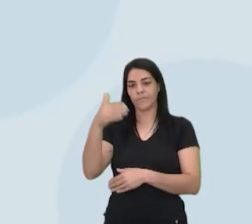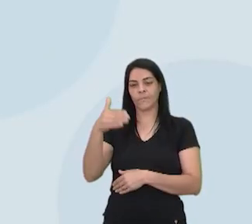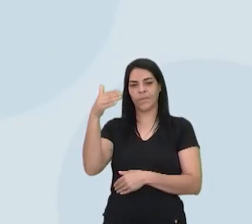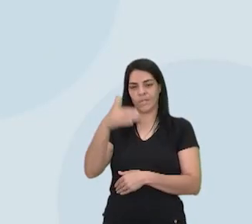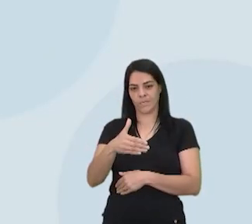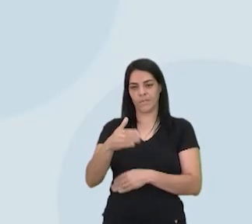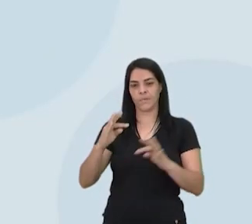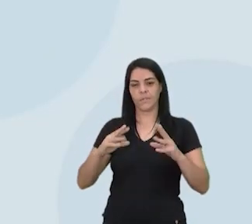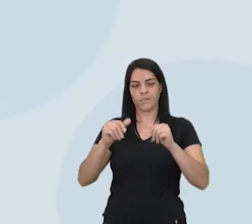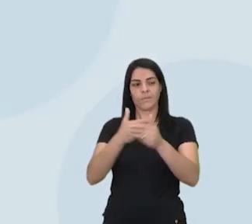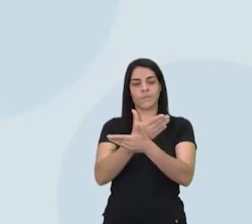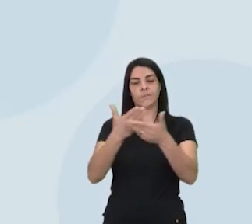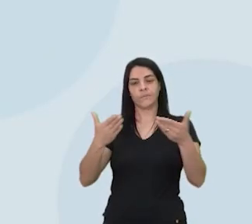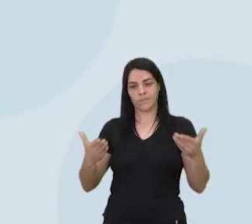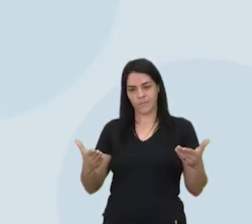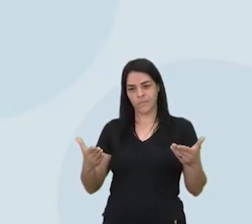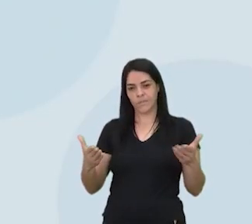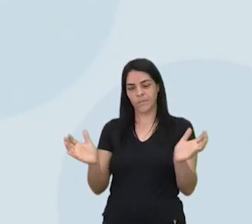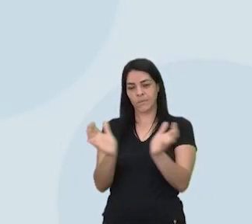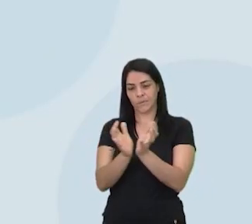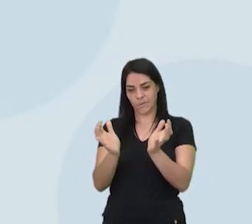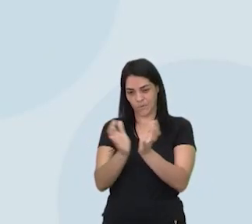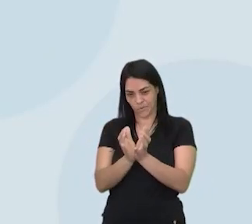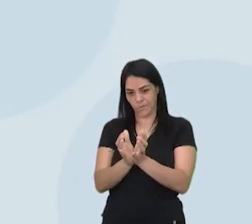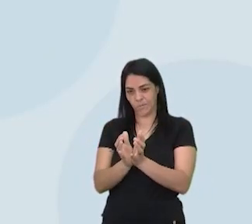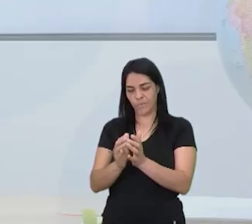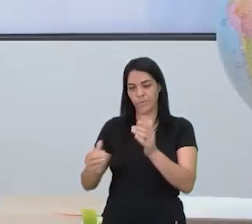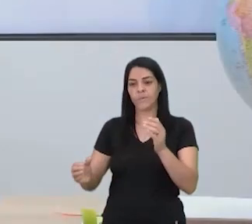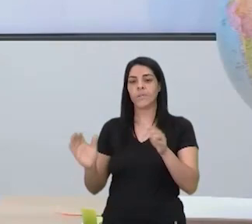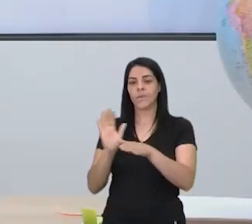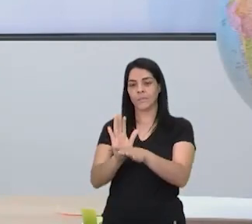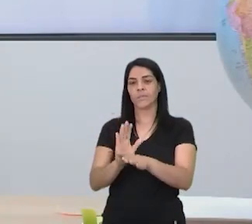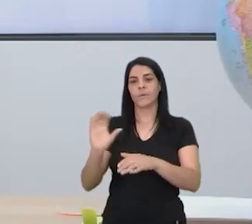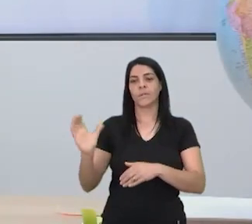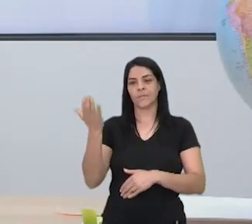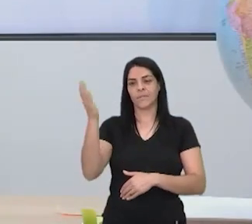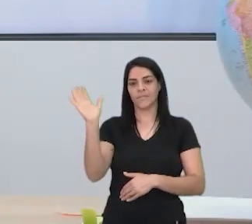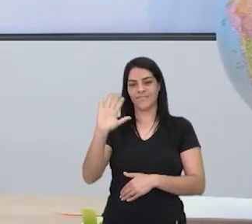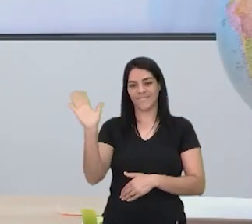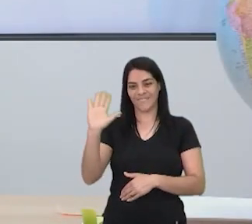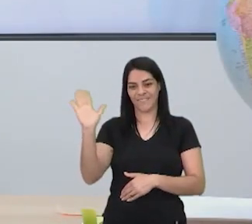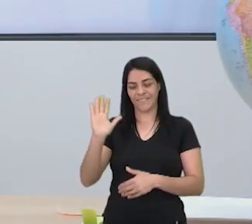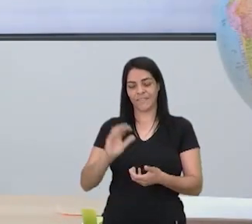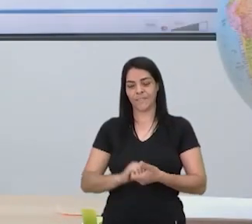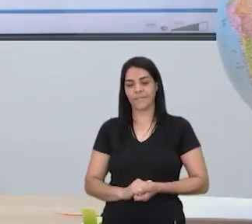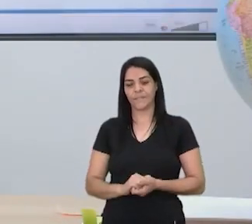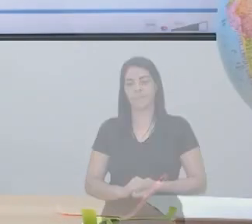vocês e da equipe que fez isso acontecer e até a nossa próxima aula. Tchau, tchau!